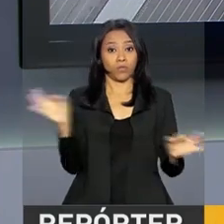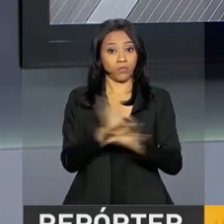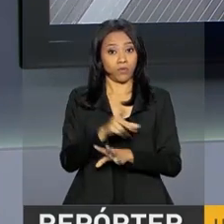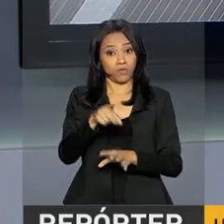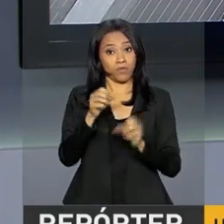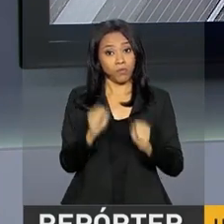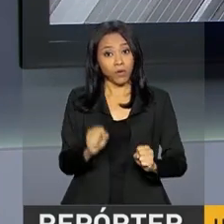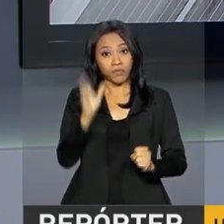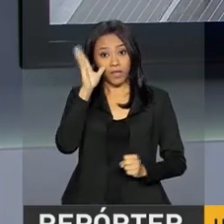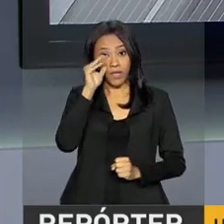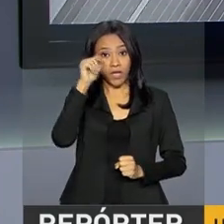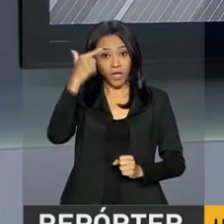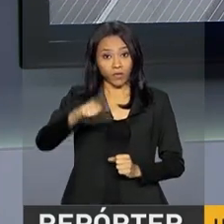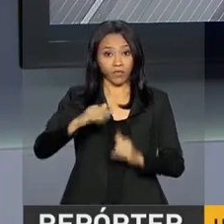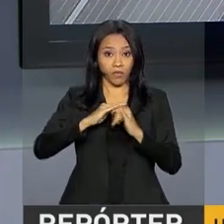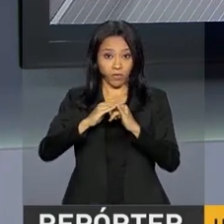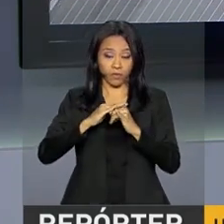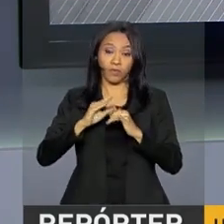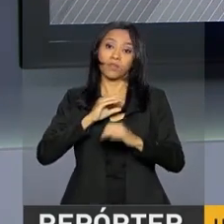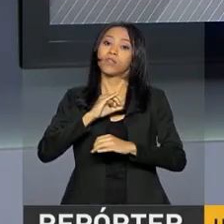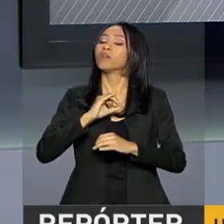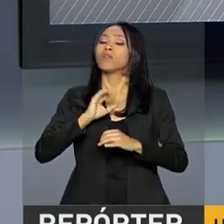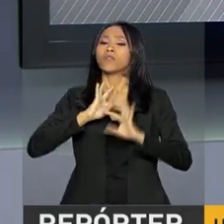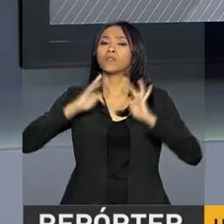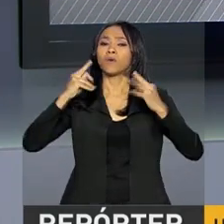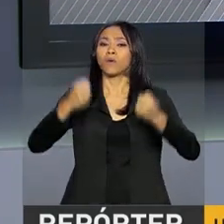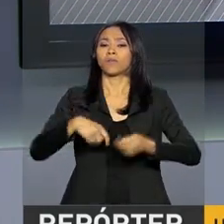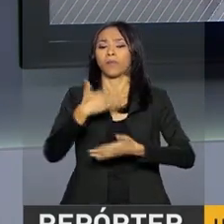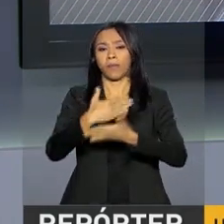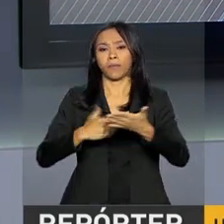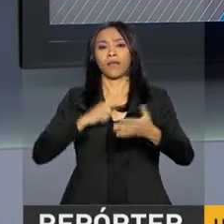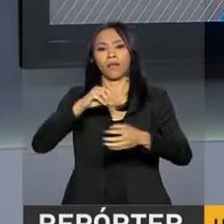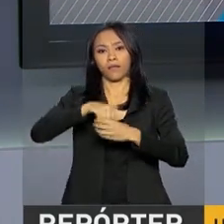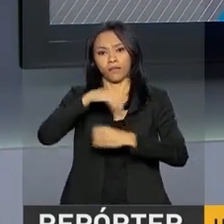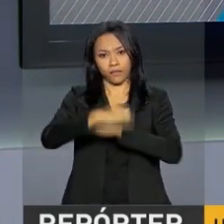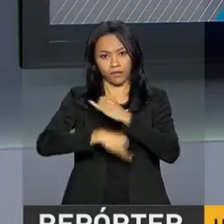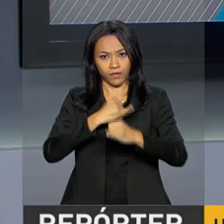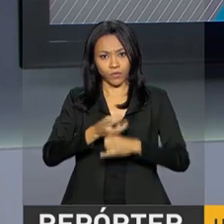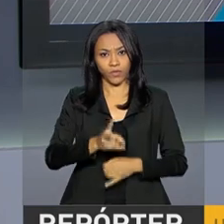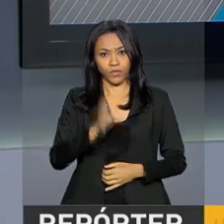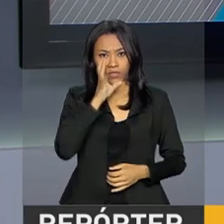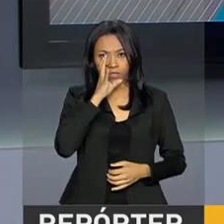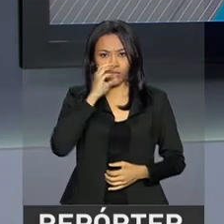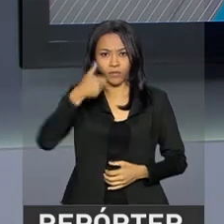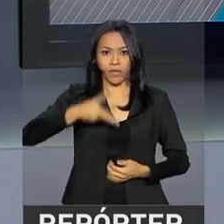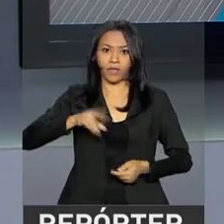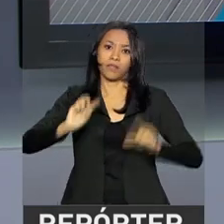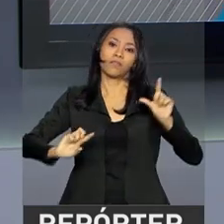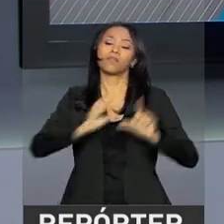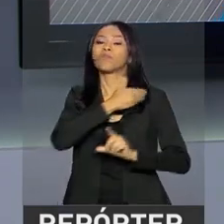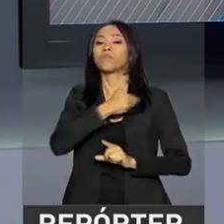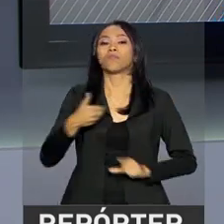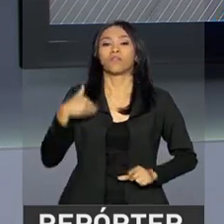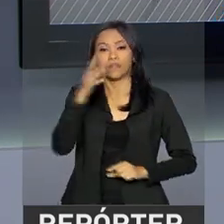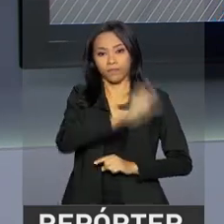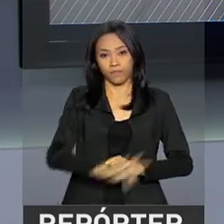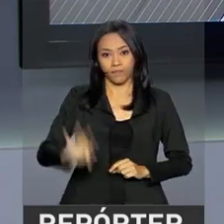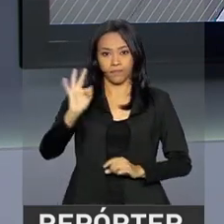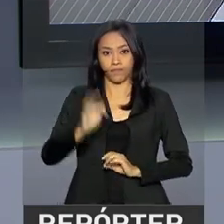você pode ver as reportagens no youtube e toda nossa programação também está na internet continue na nbr a tv do governo